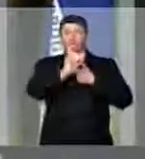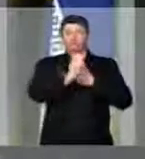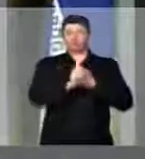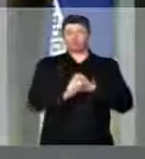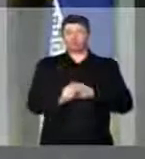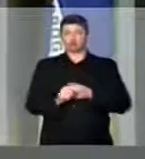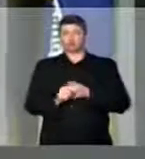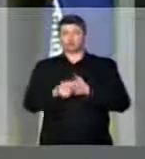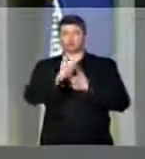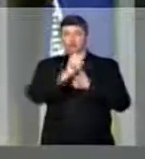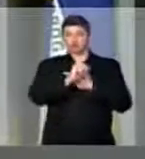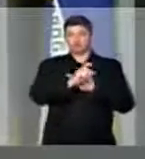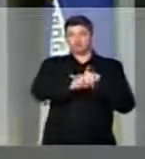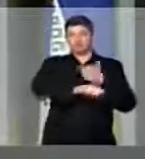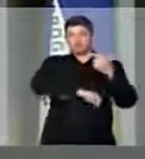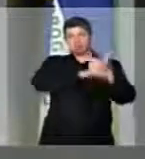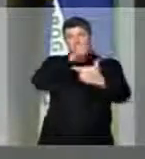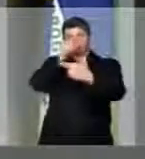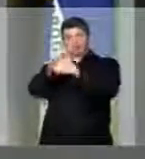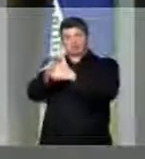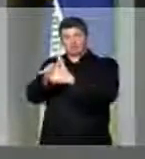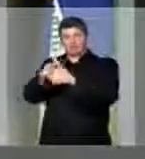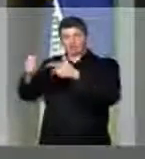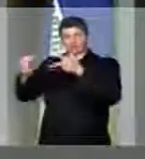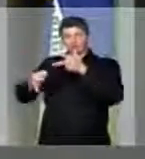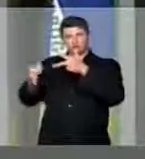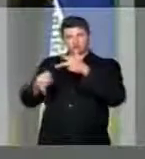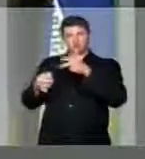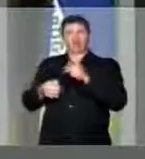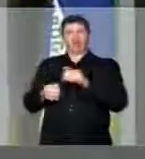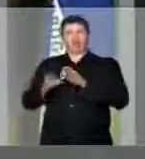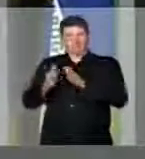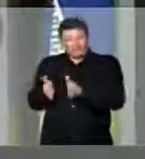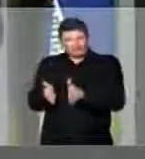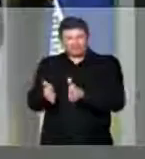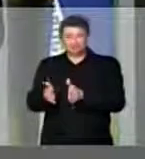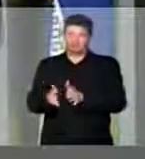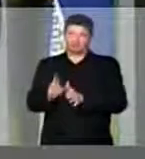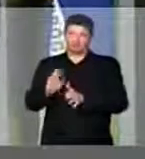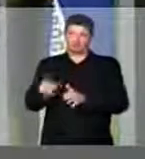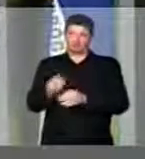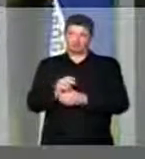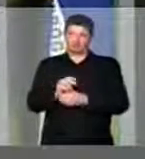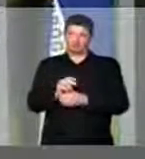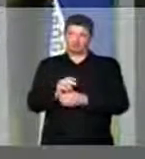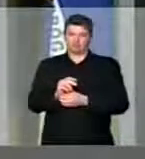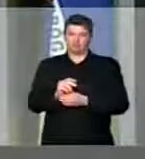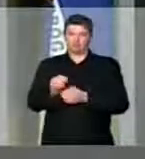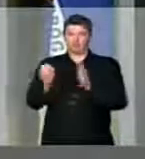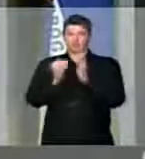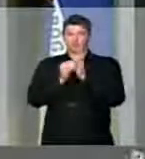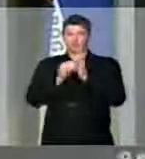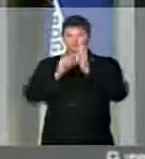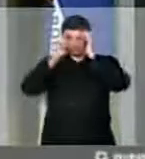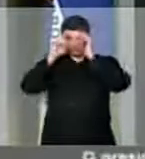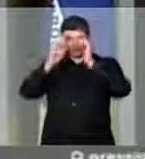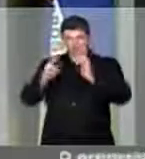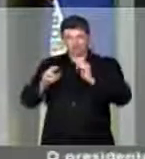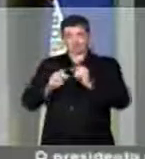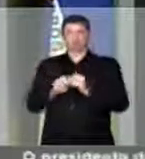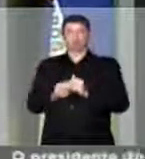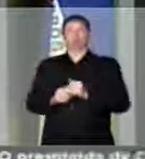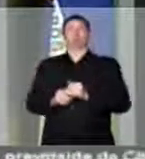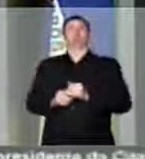Executivo agredir o judiciário desta forma. Isso é um desrespeito e, mais